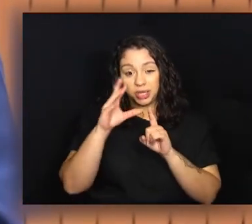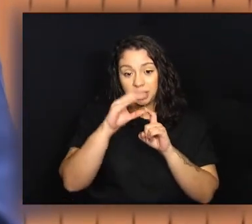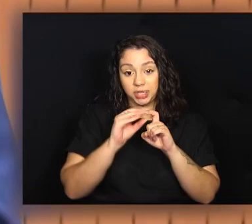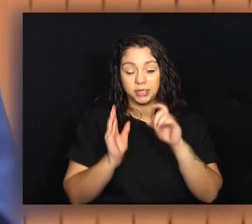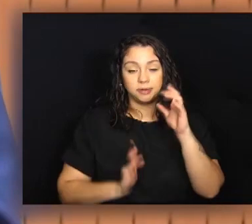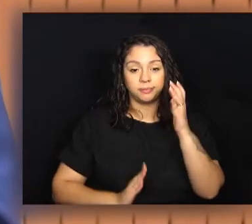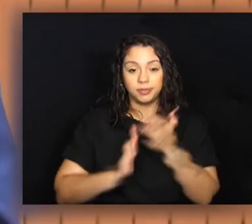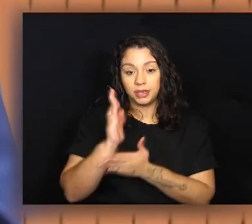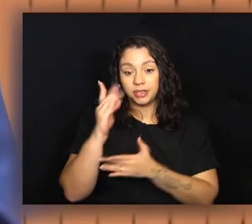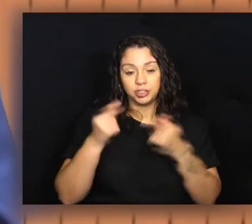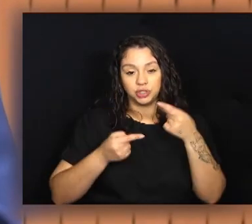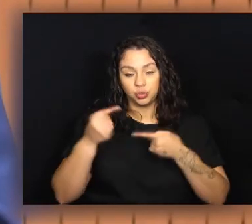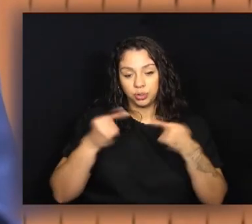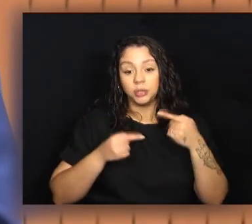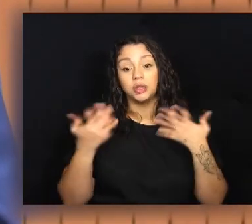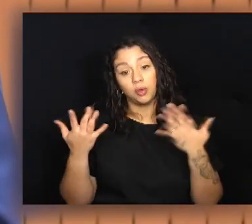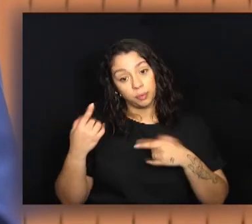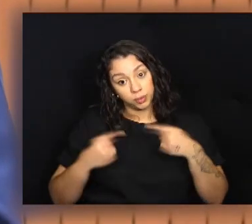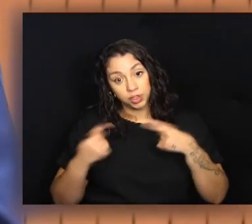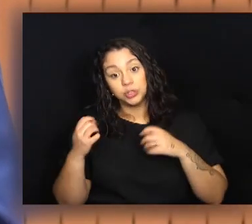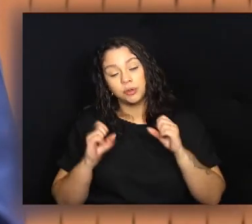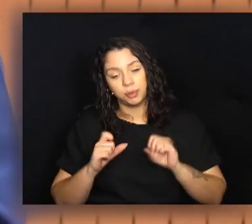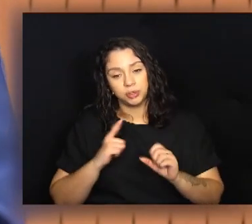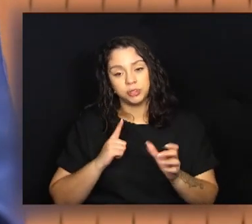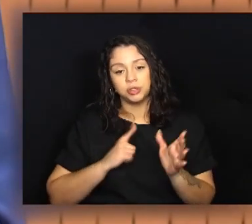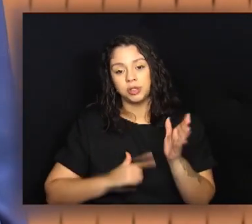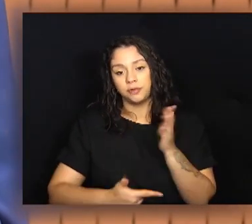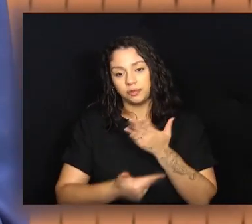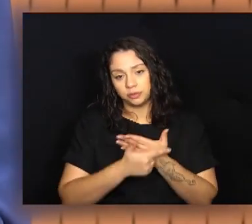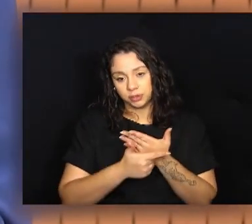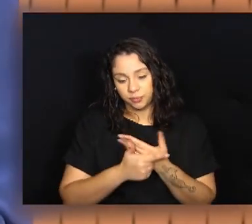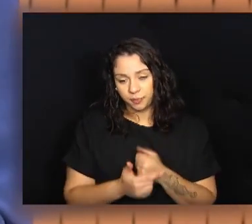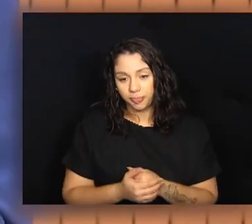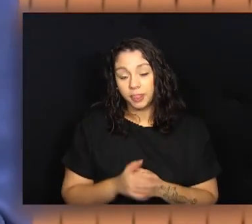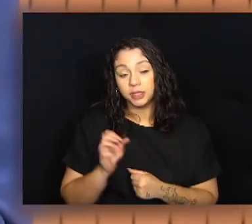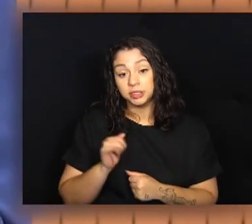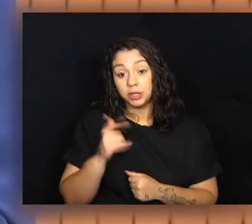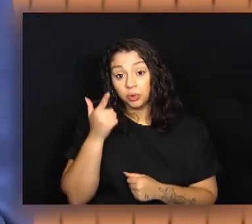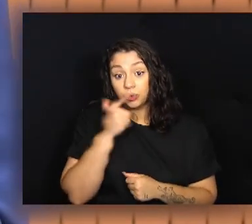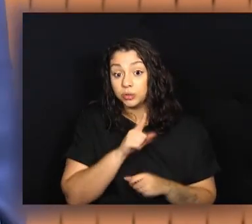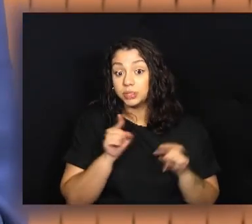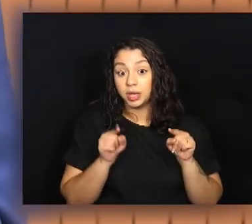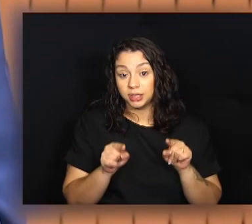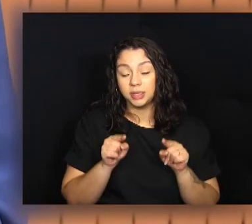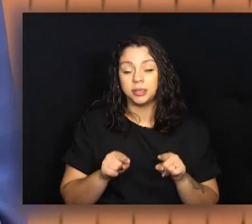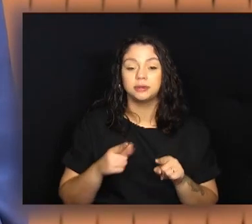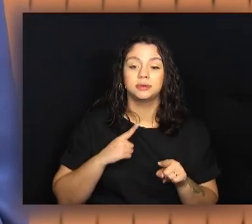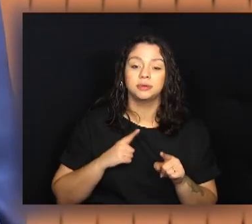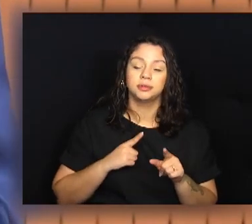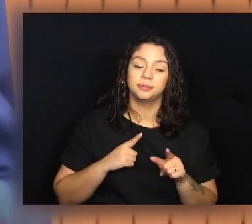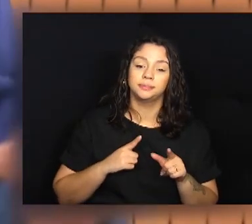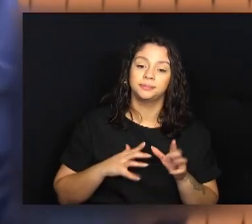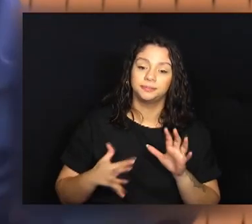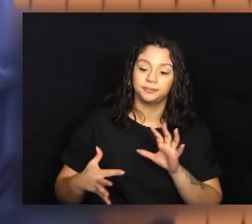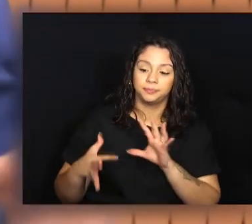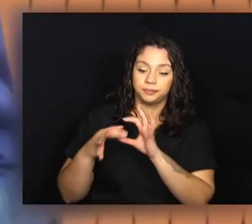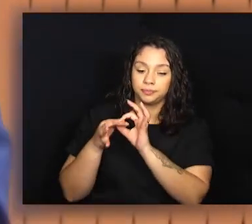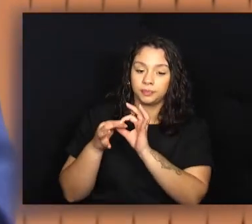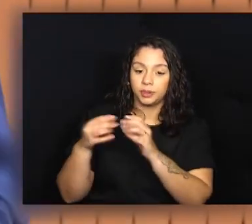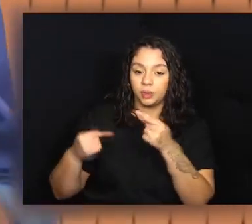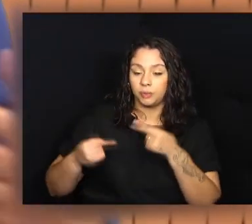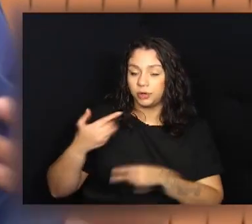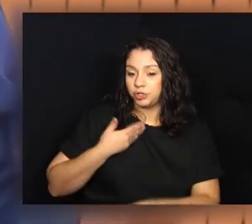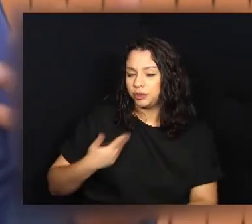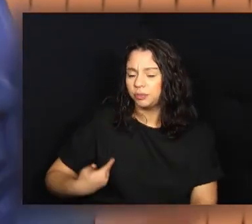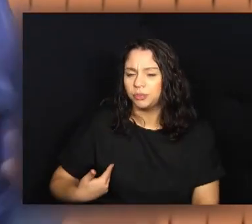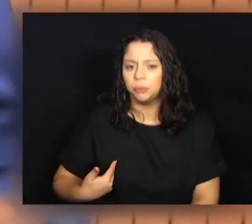através do diálogo. E a política pode cumprir esse papel. E se a gente consegue fazer isso, incorporar nas políticas públicas de todas